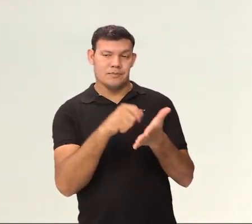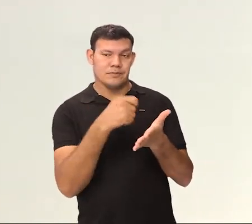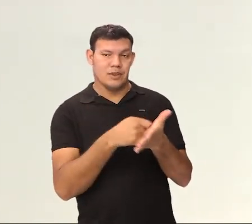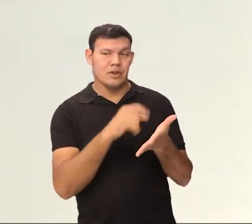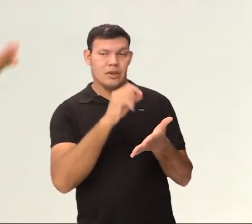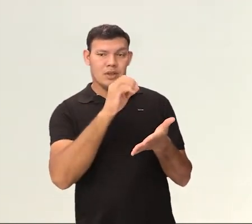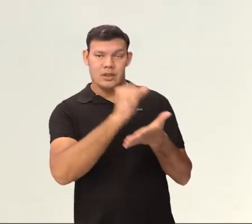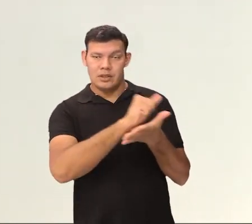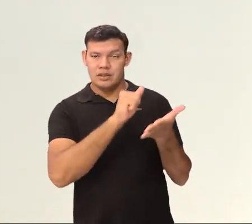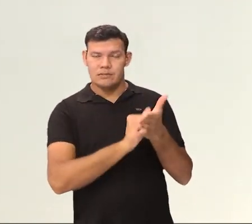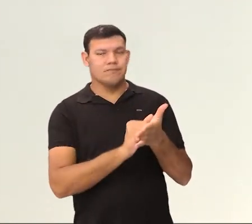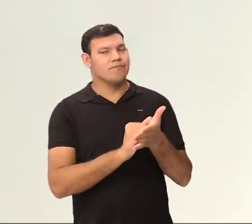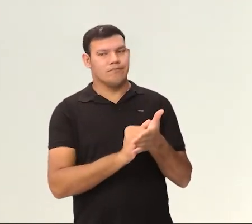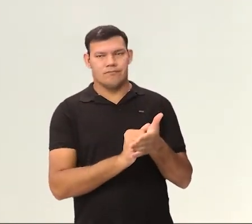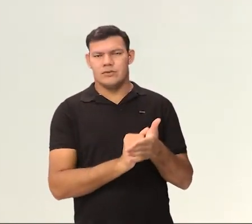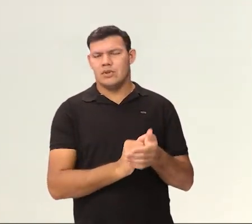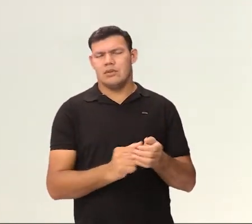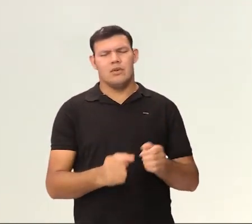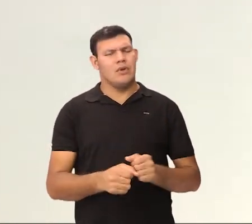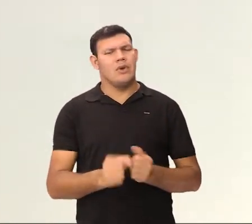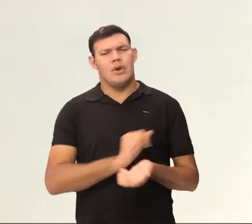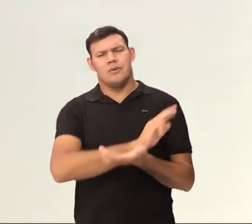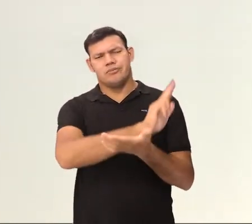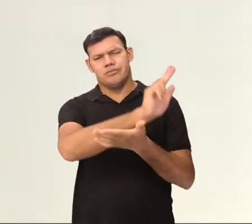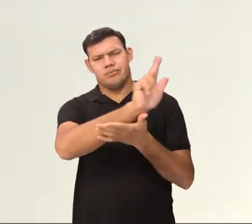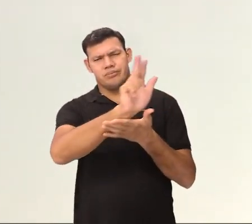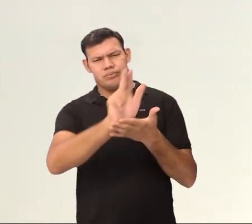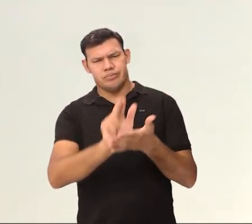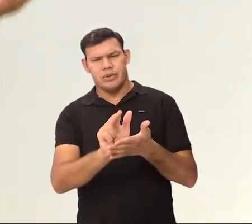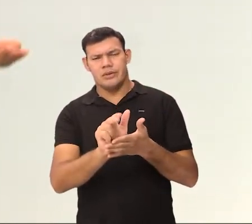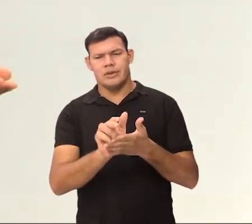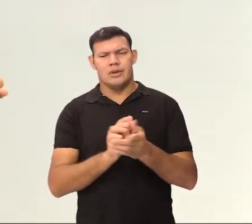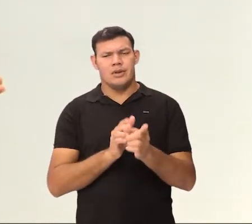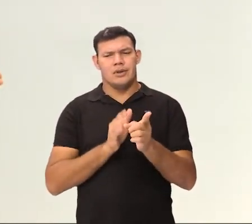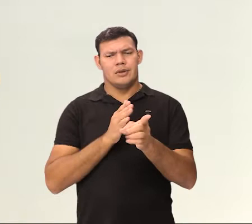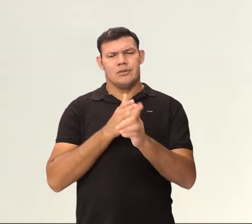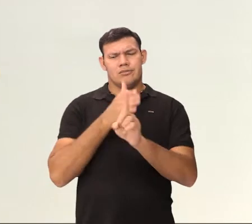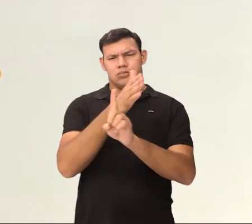uma inúmera possibilidade de desmembramento